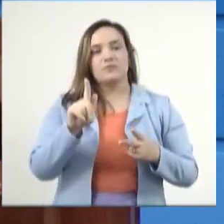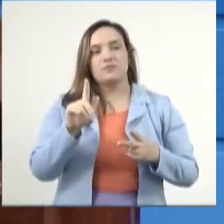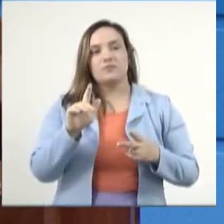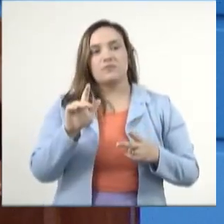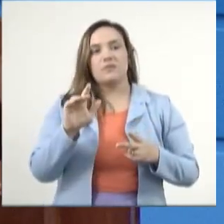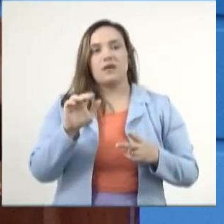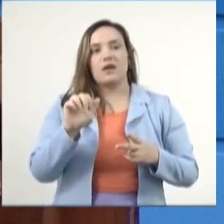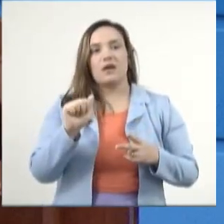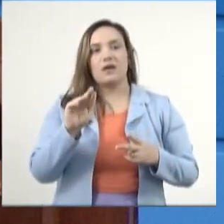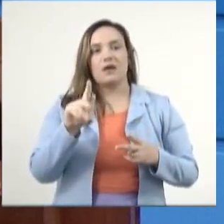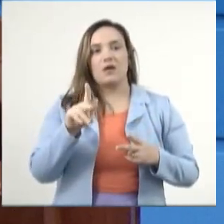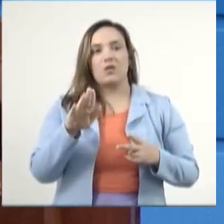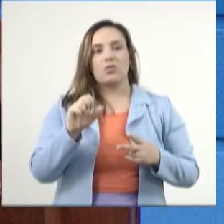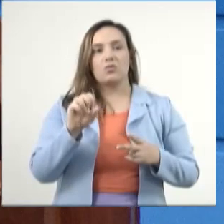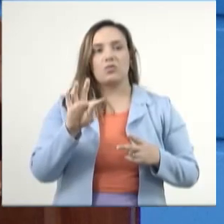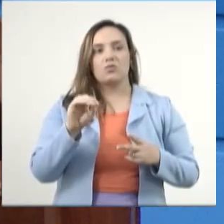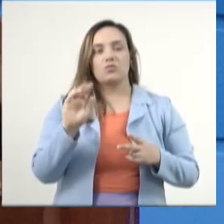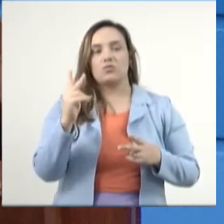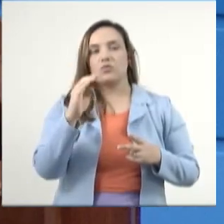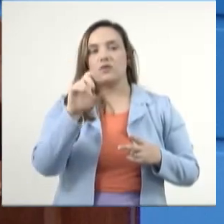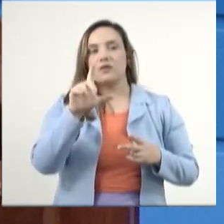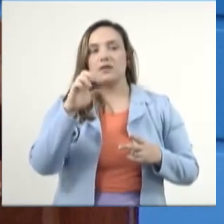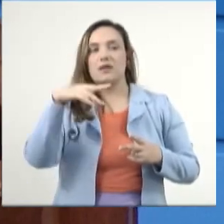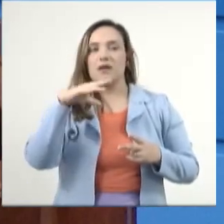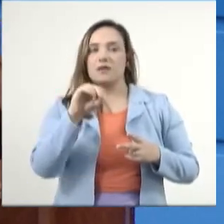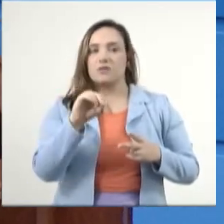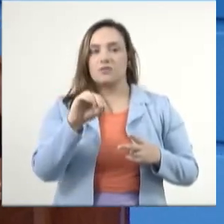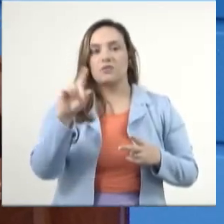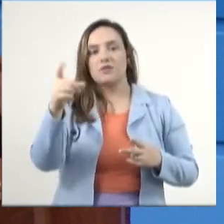Augusto Heleno, olha aí o Augusto Heleno,